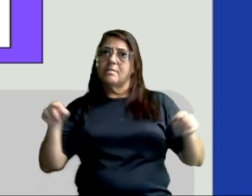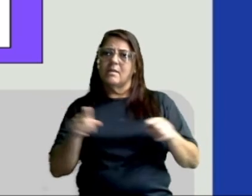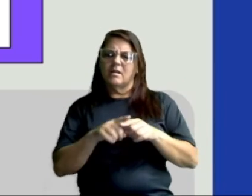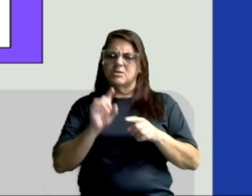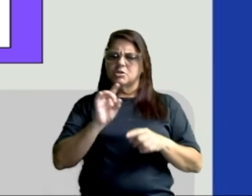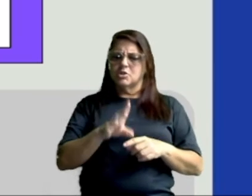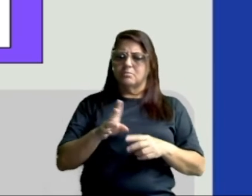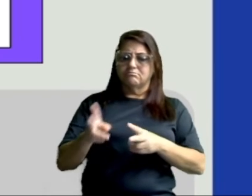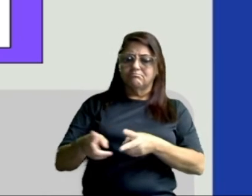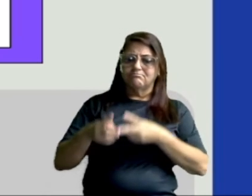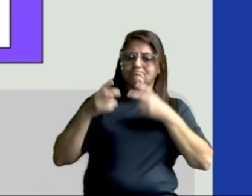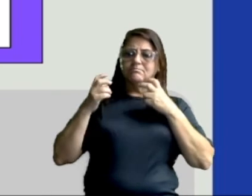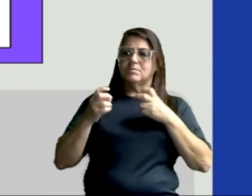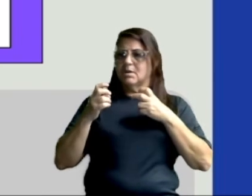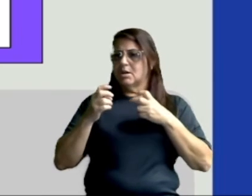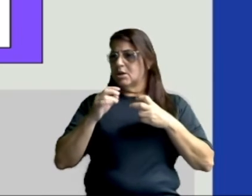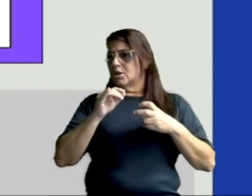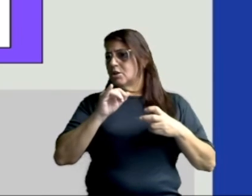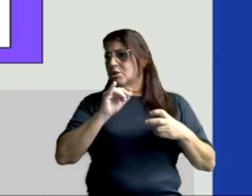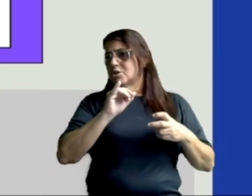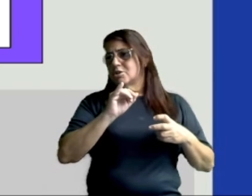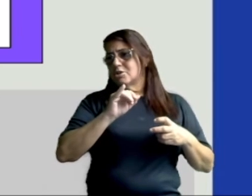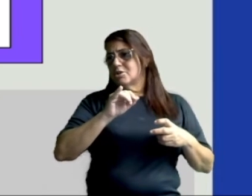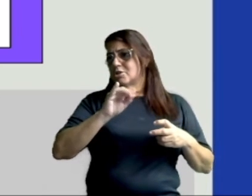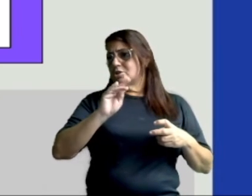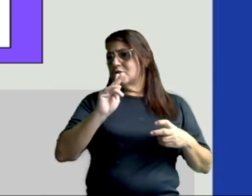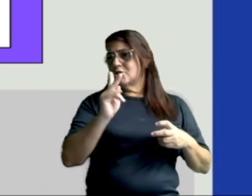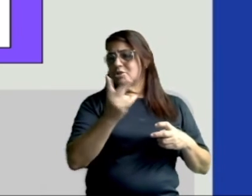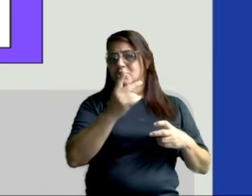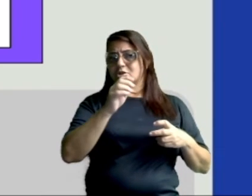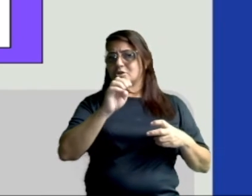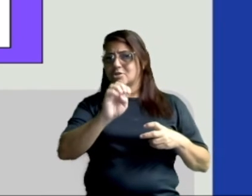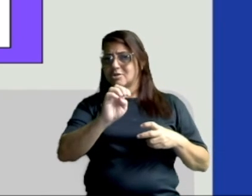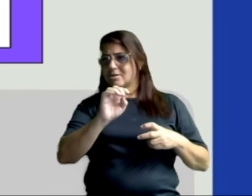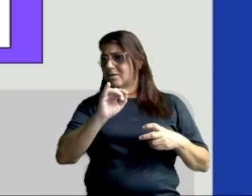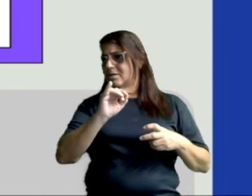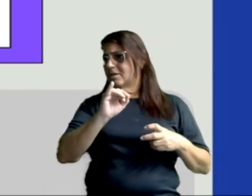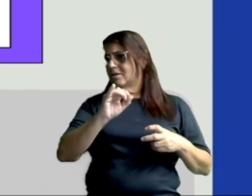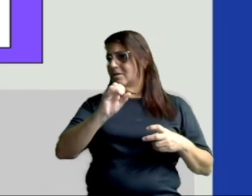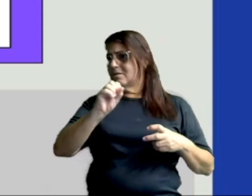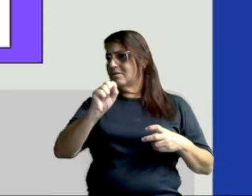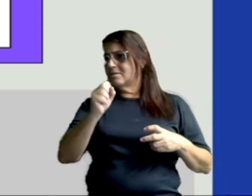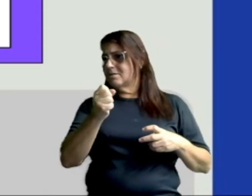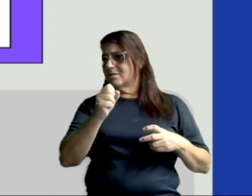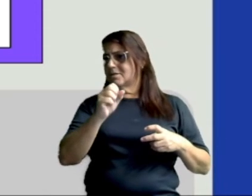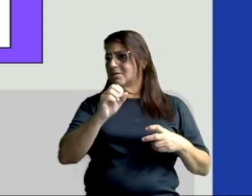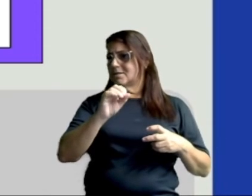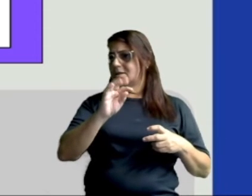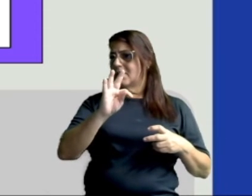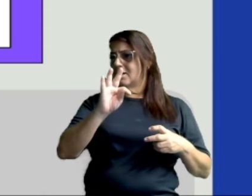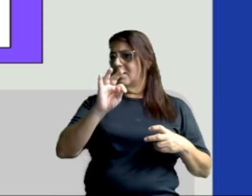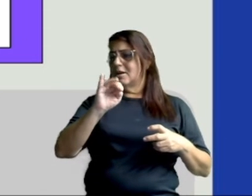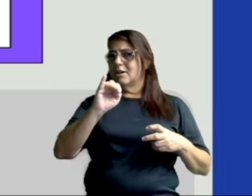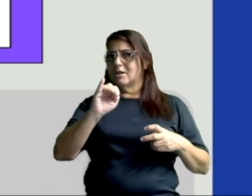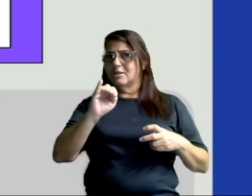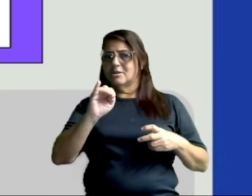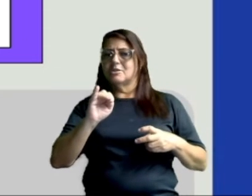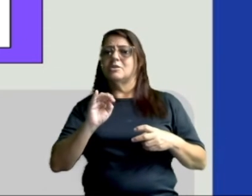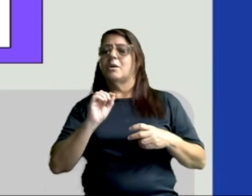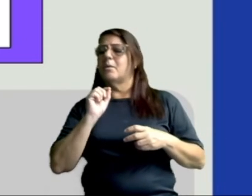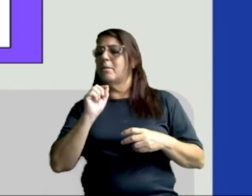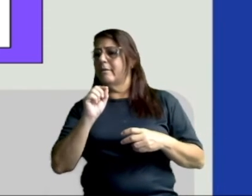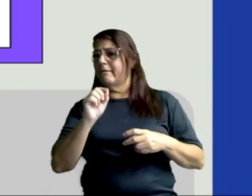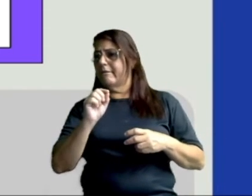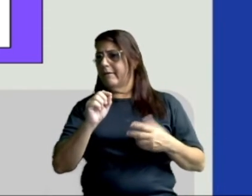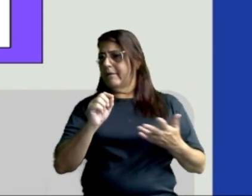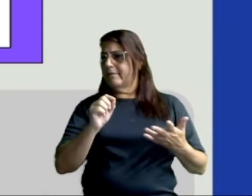contrair he, she, it, we, you e they. Então, eu não posso contrair o I am com not,